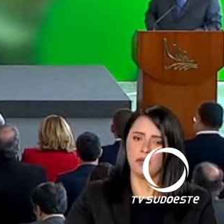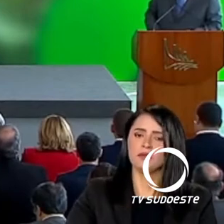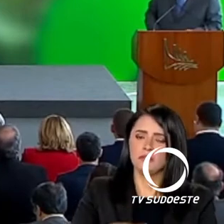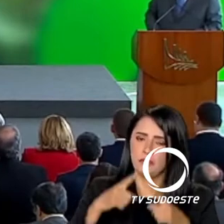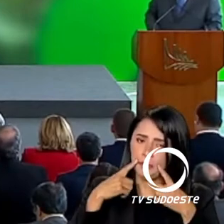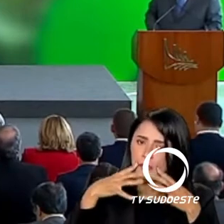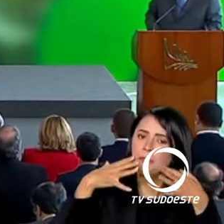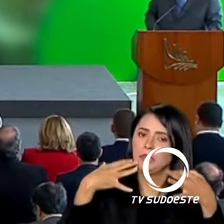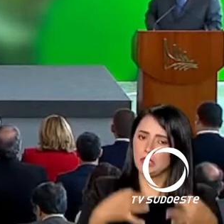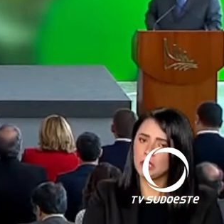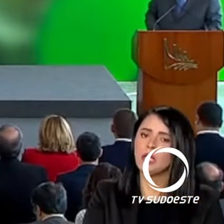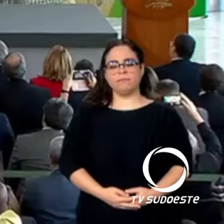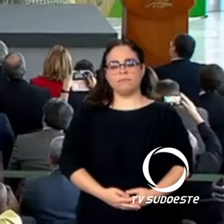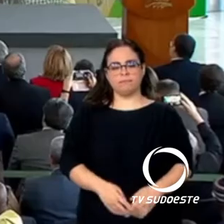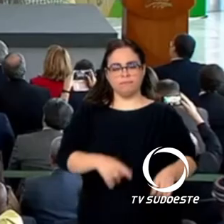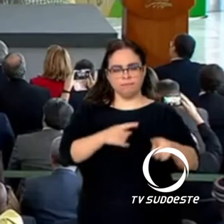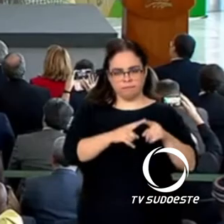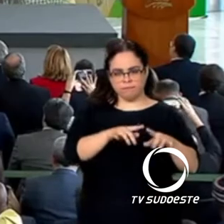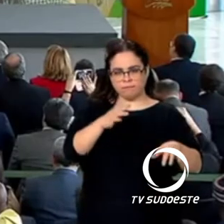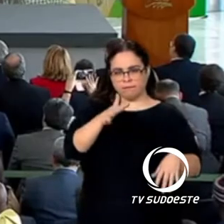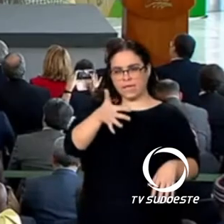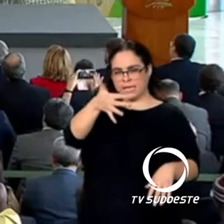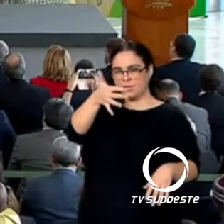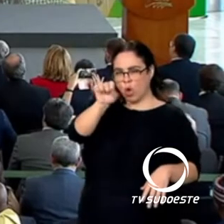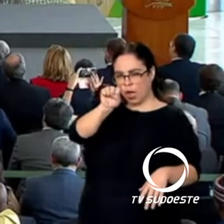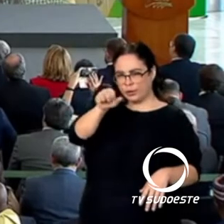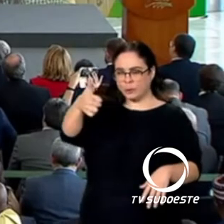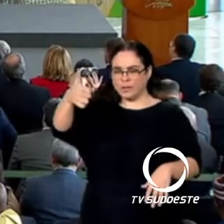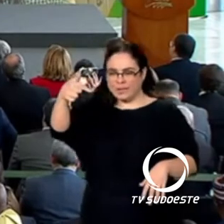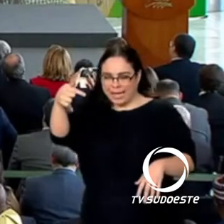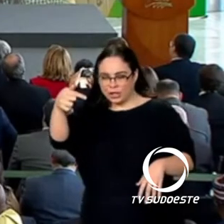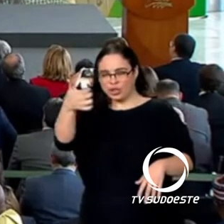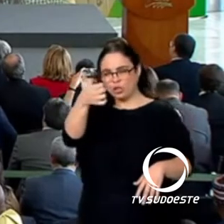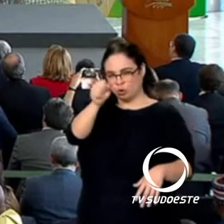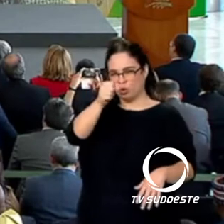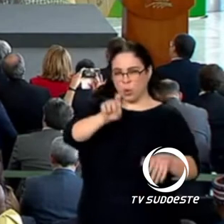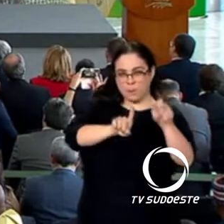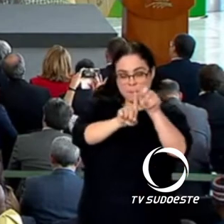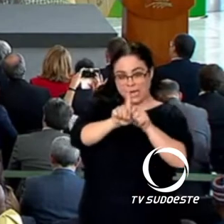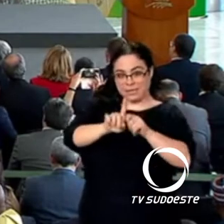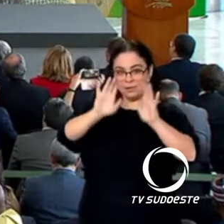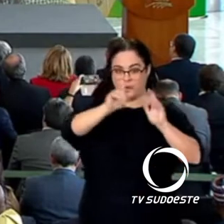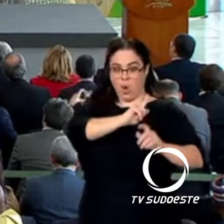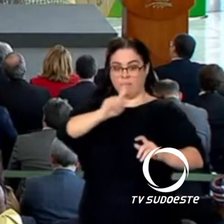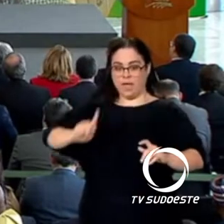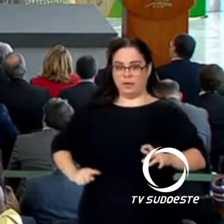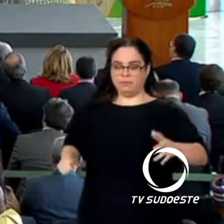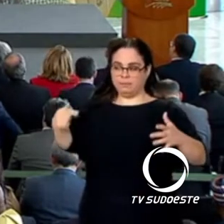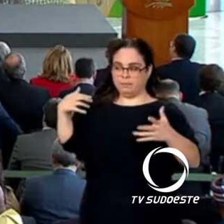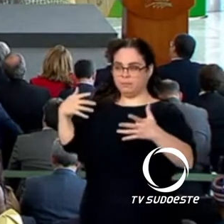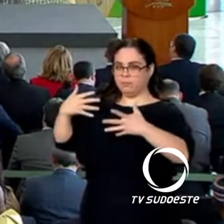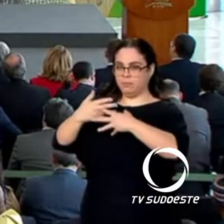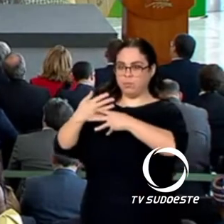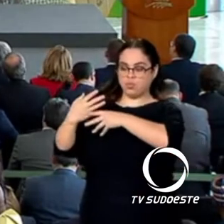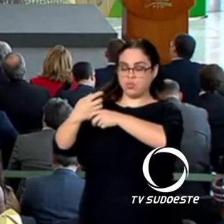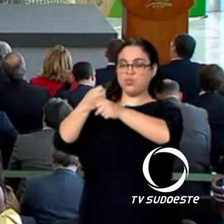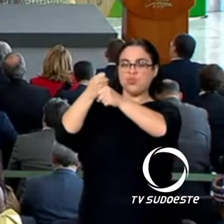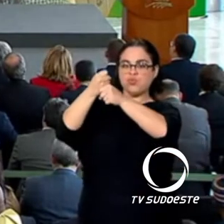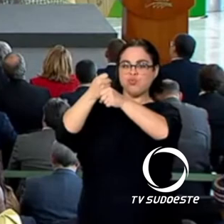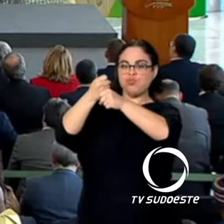a presença das principais lideranças do setor agropecuário do país e dos ministros ligados à área econômica e da